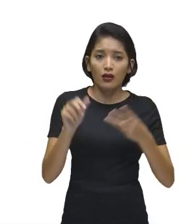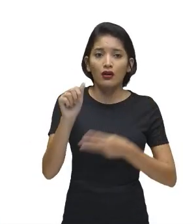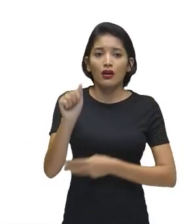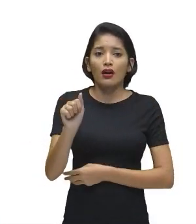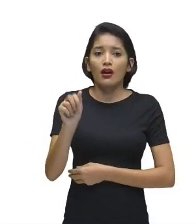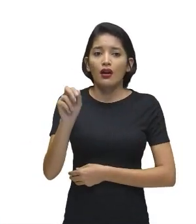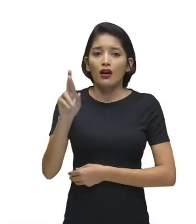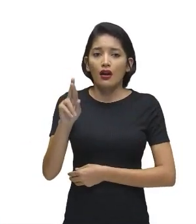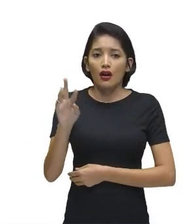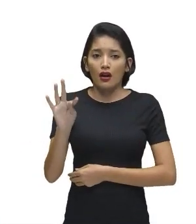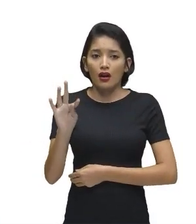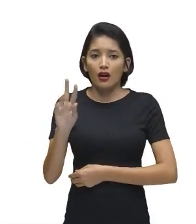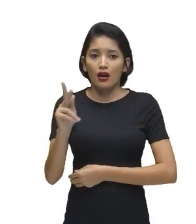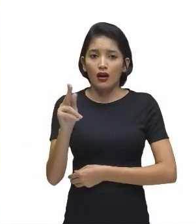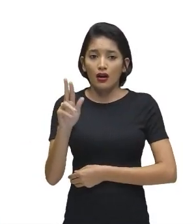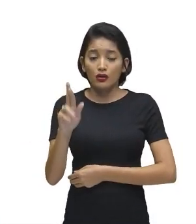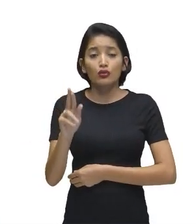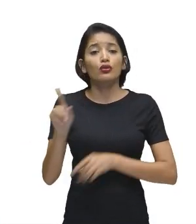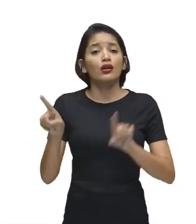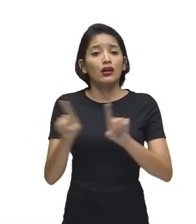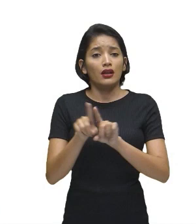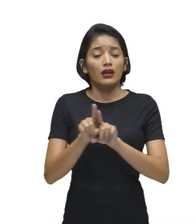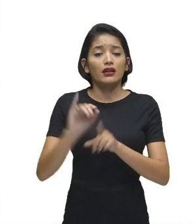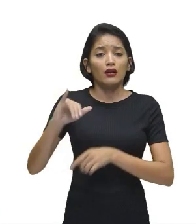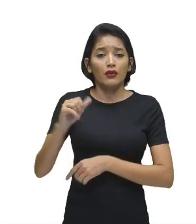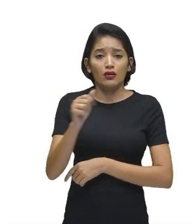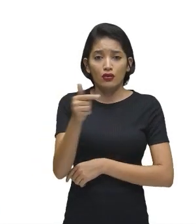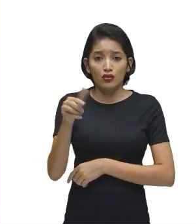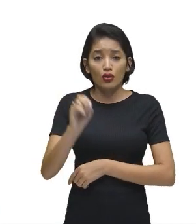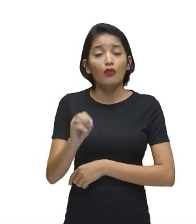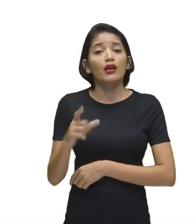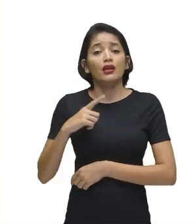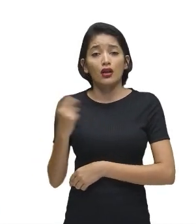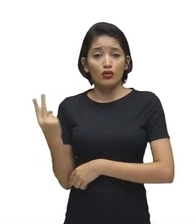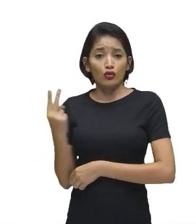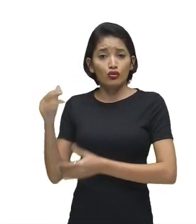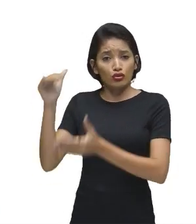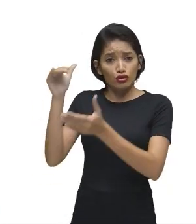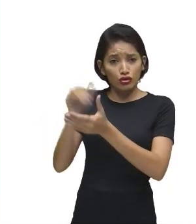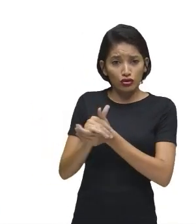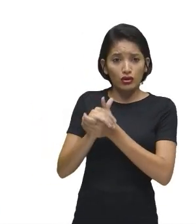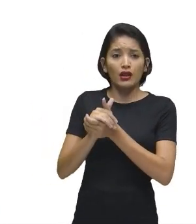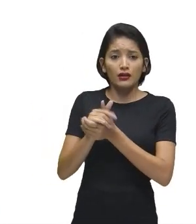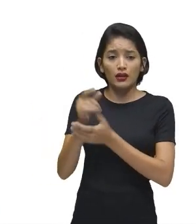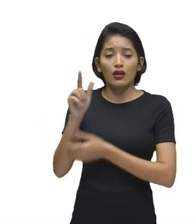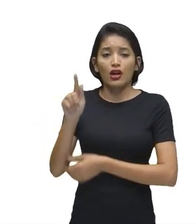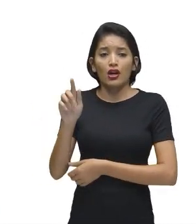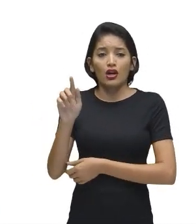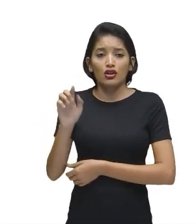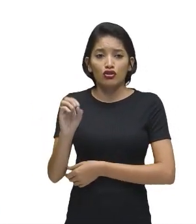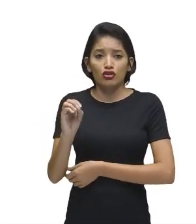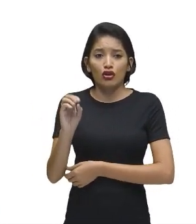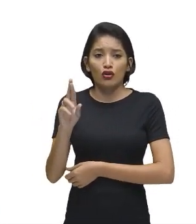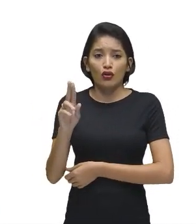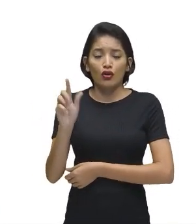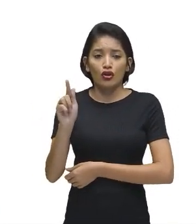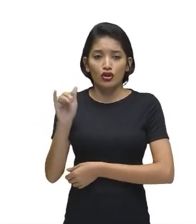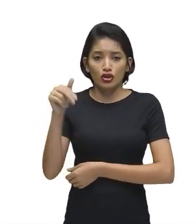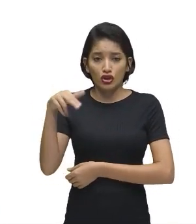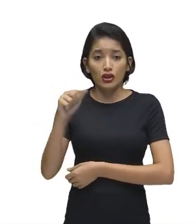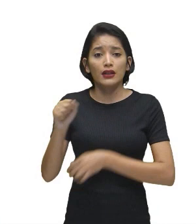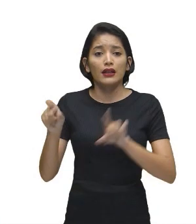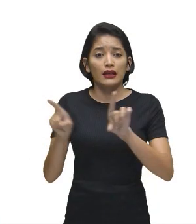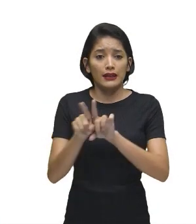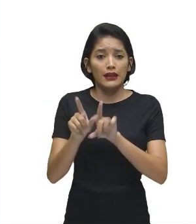João Timóteo da Costa e o casal Georgina e Lucílio de Albuquerque, que viajaram